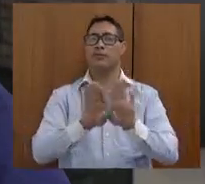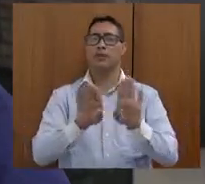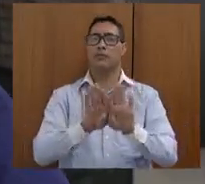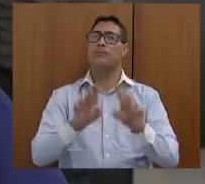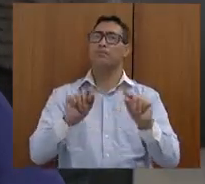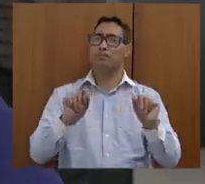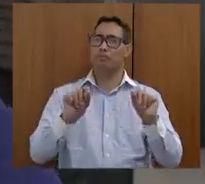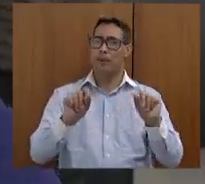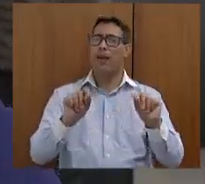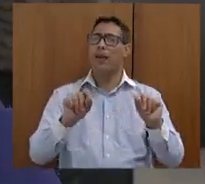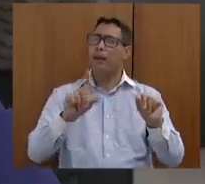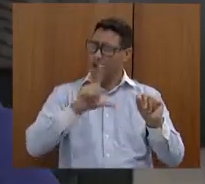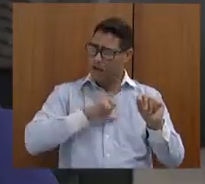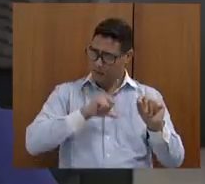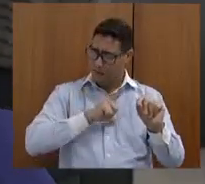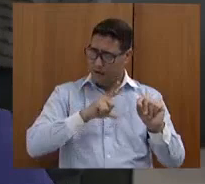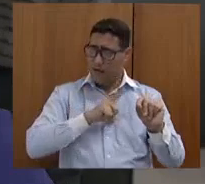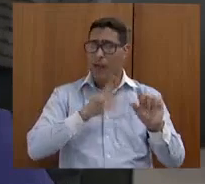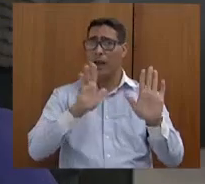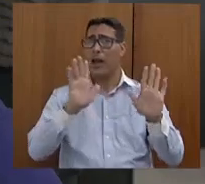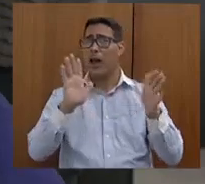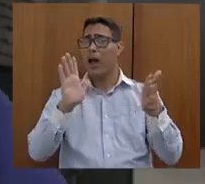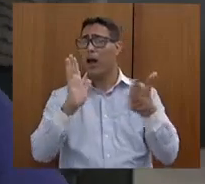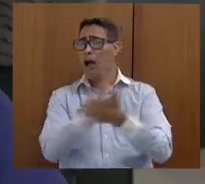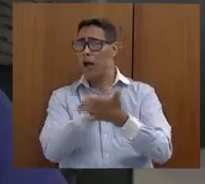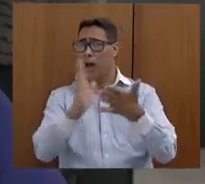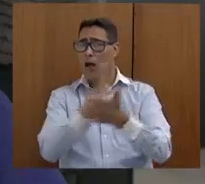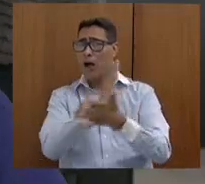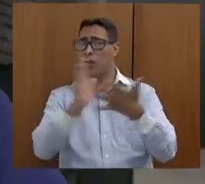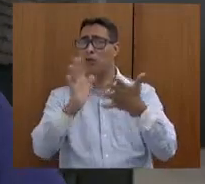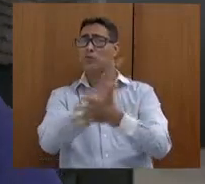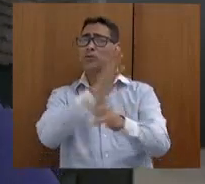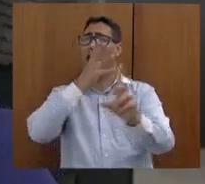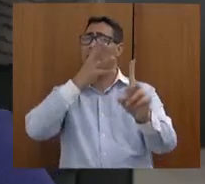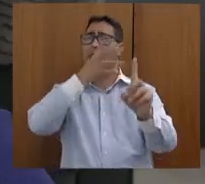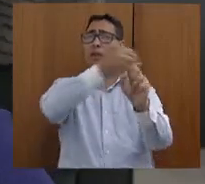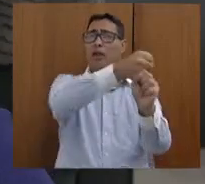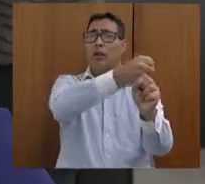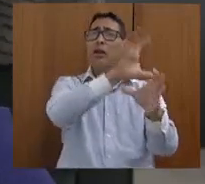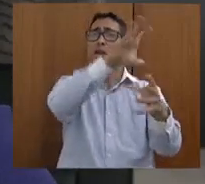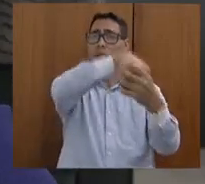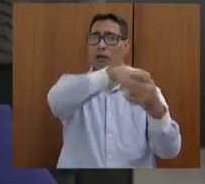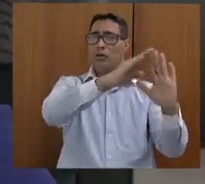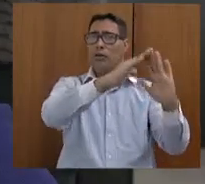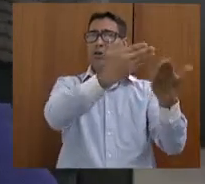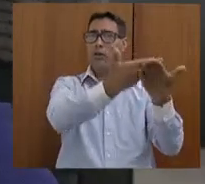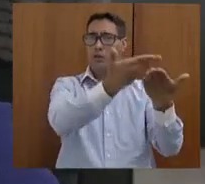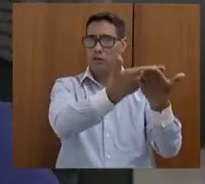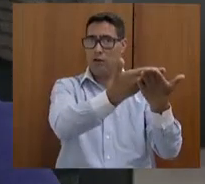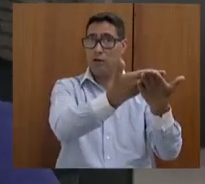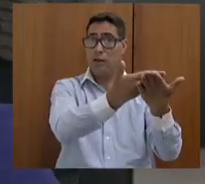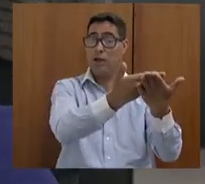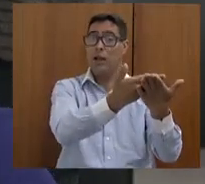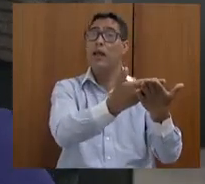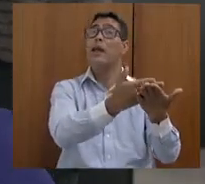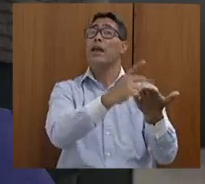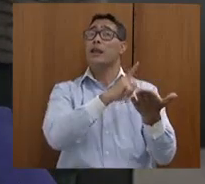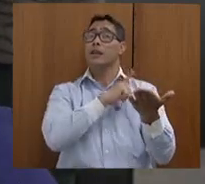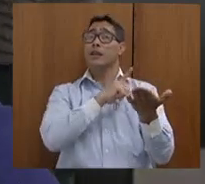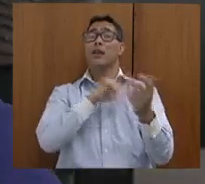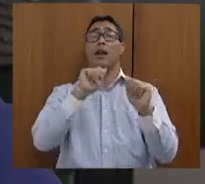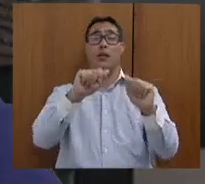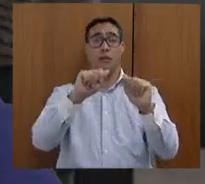Porque existe os ataques as nossas escolas e existe os atos